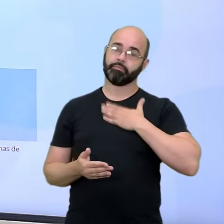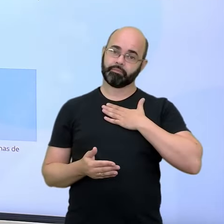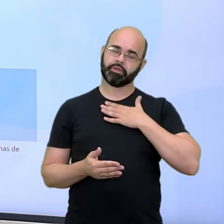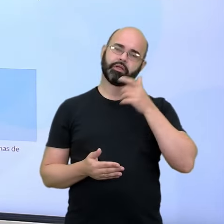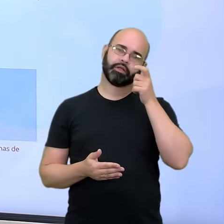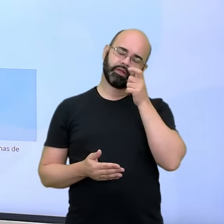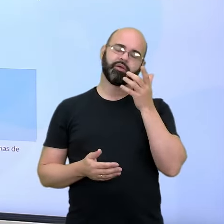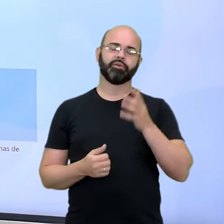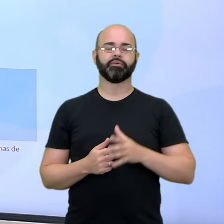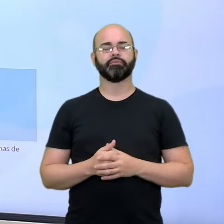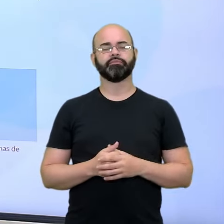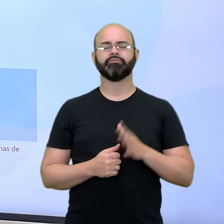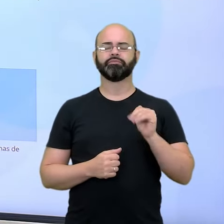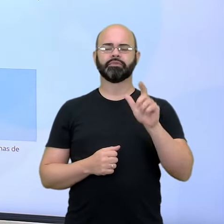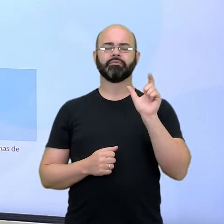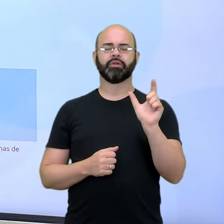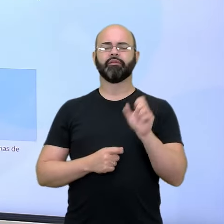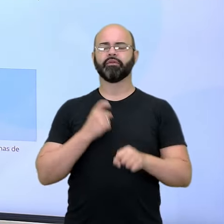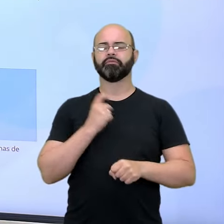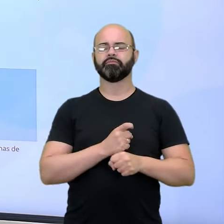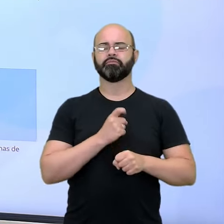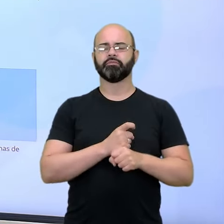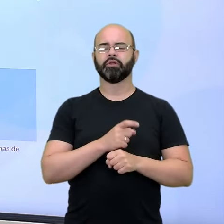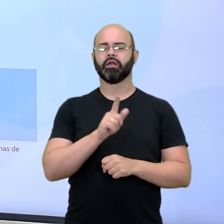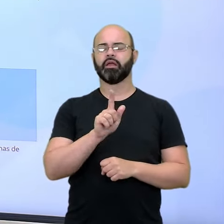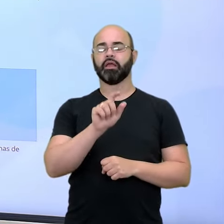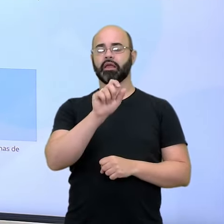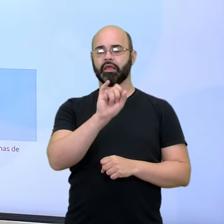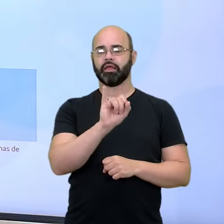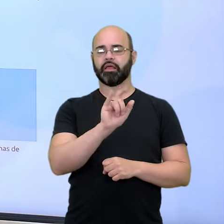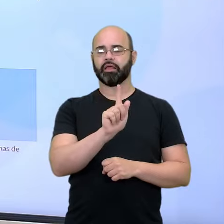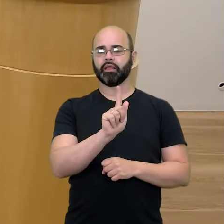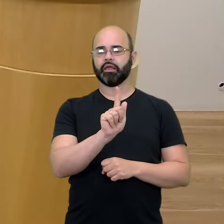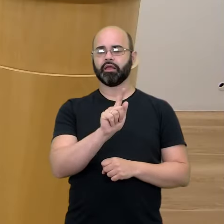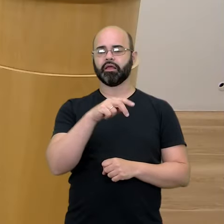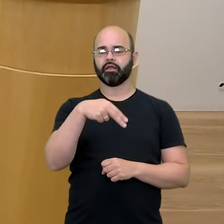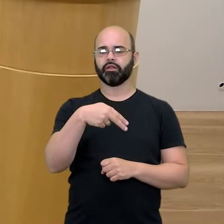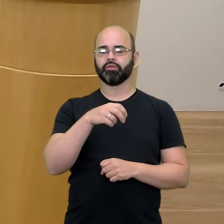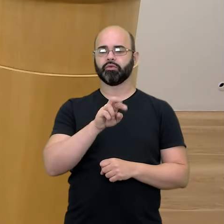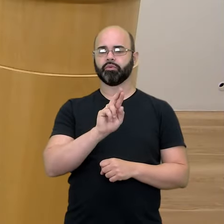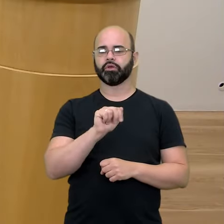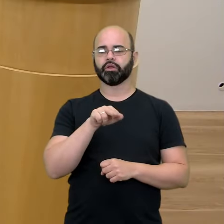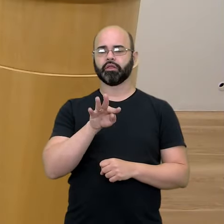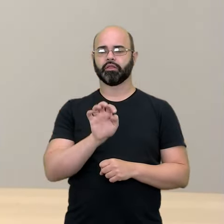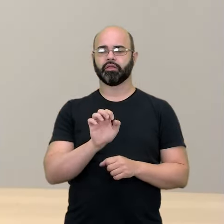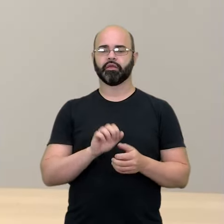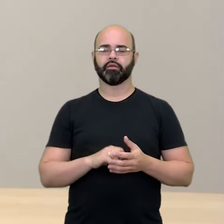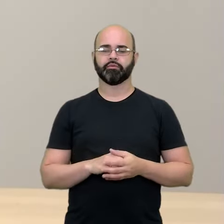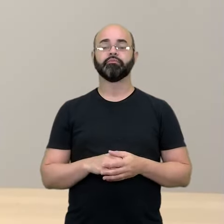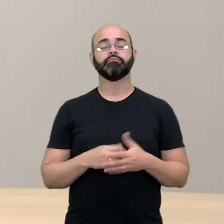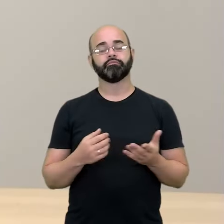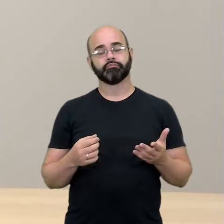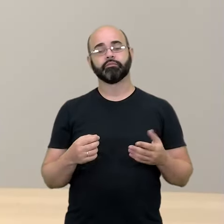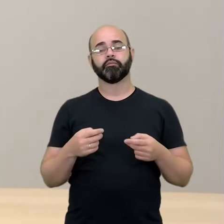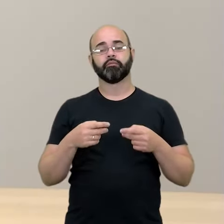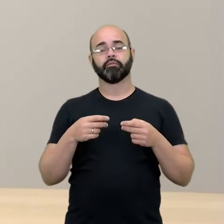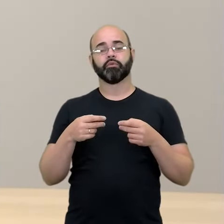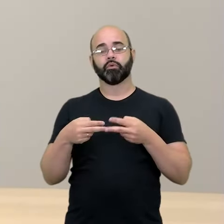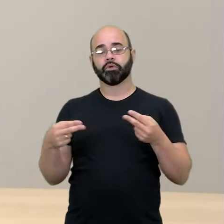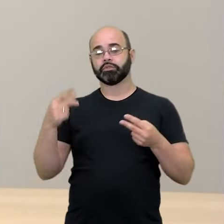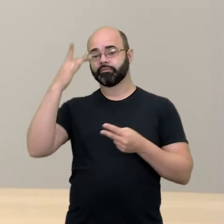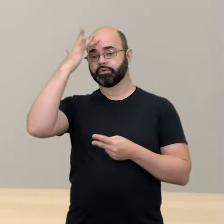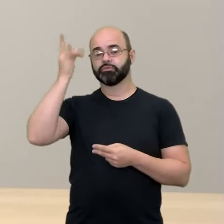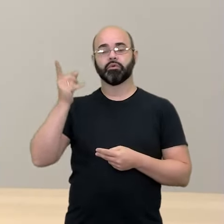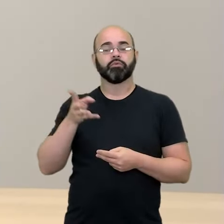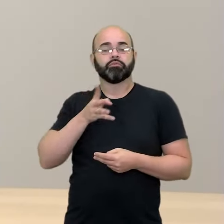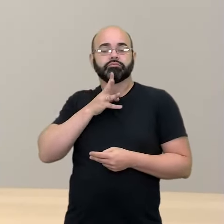Você lembra qual é a definição da palavra ignorante que eu trouxe na aula? Você é a pessoa que ignora aprender ou conhecer